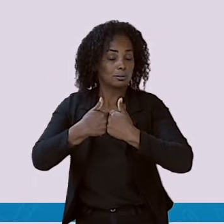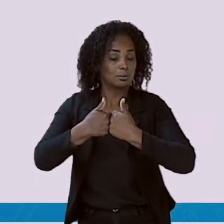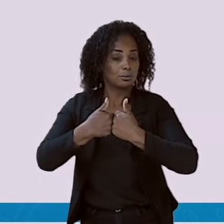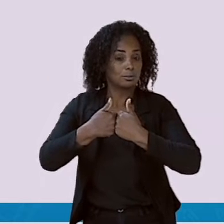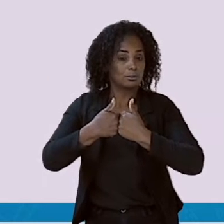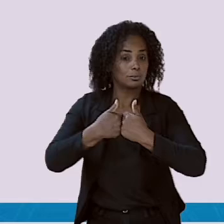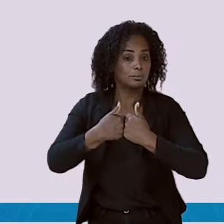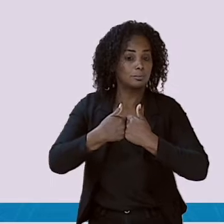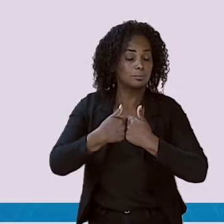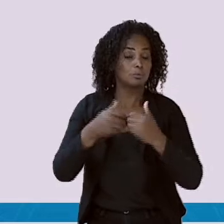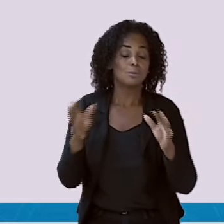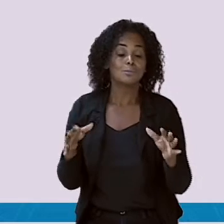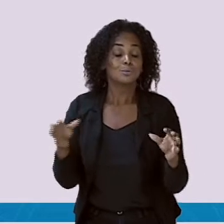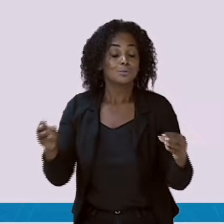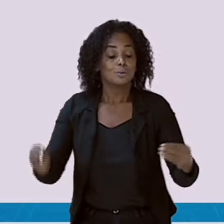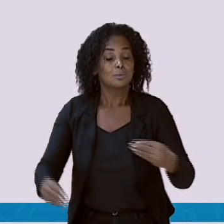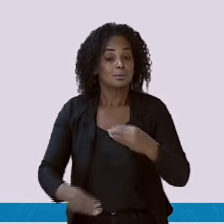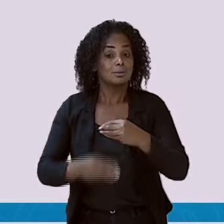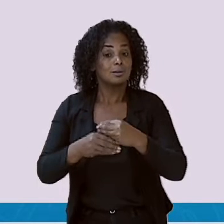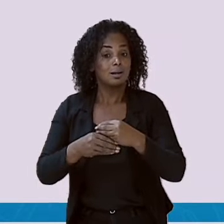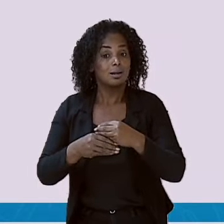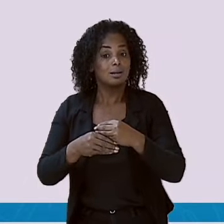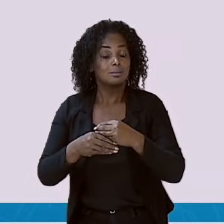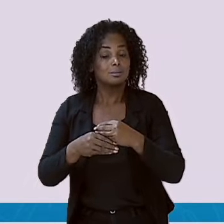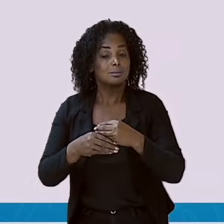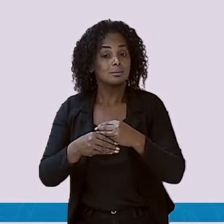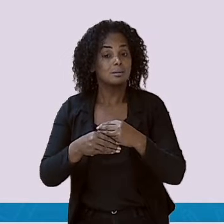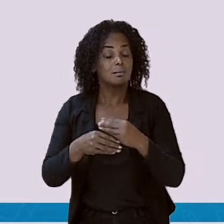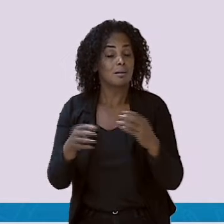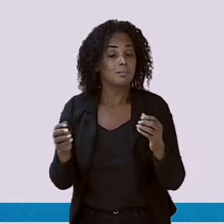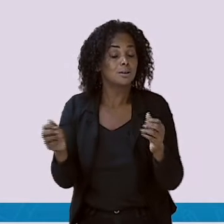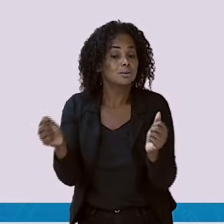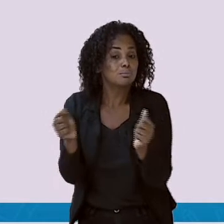para a dezena mais próxima. O número